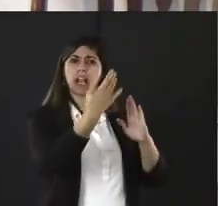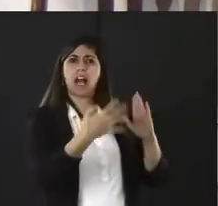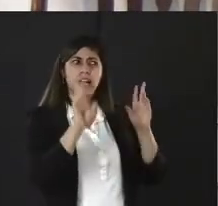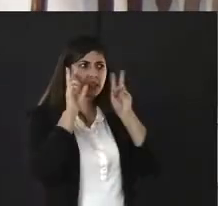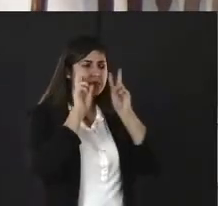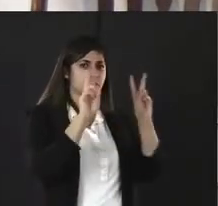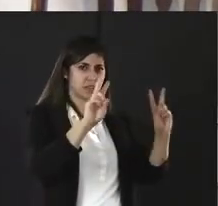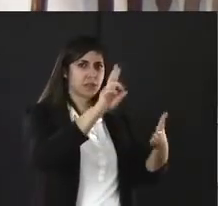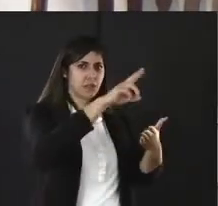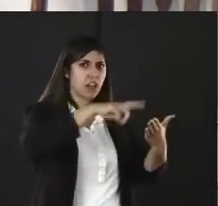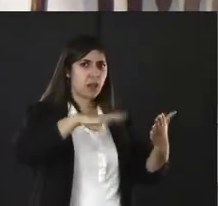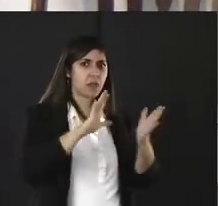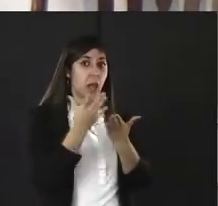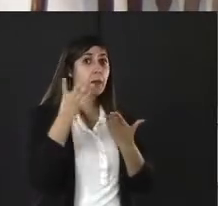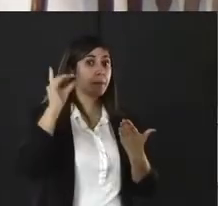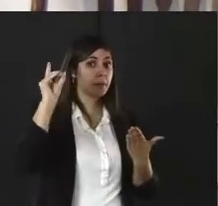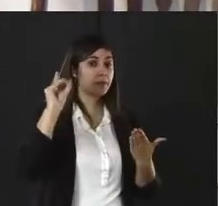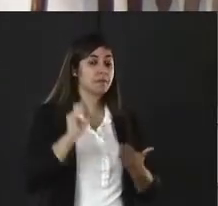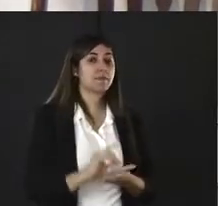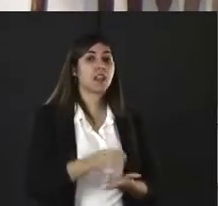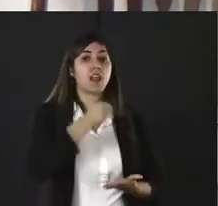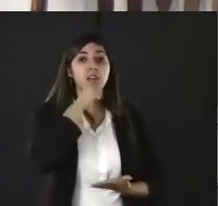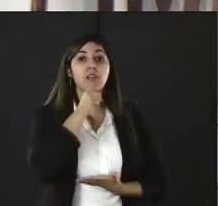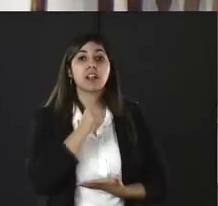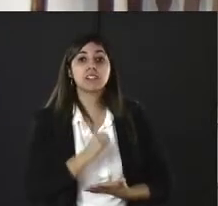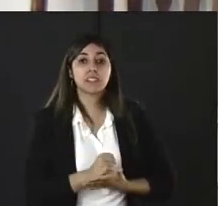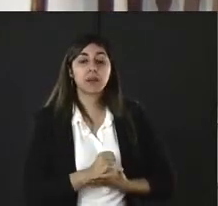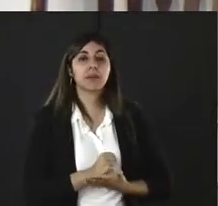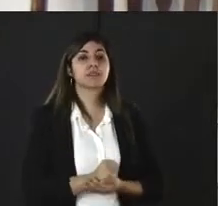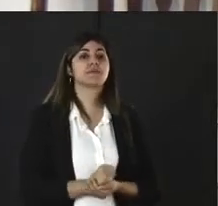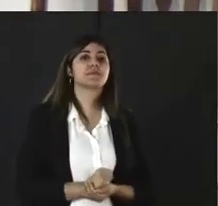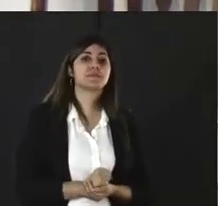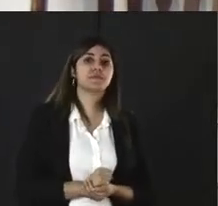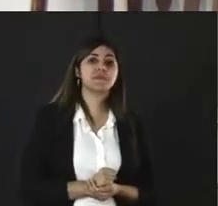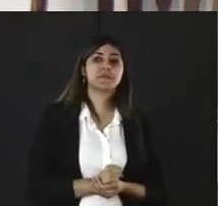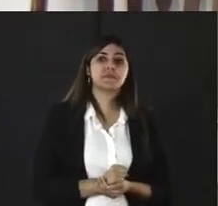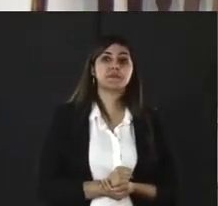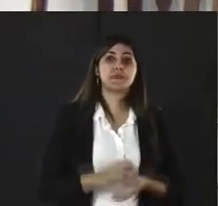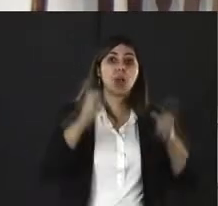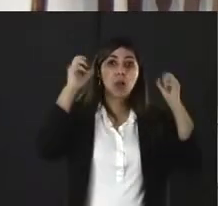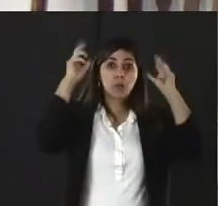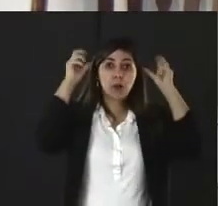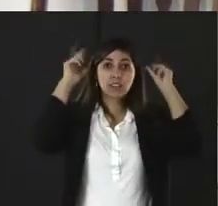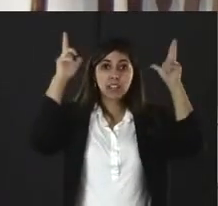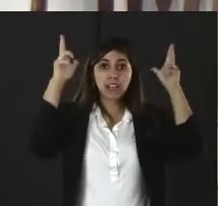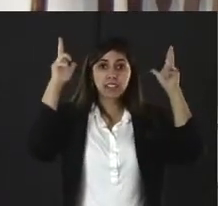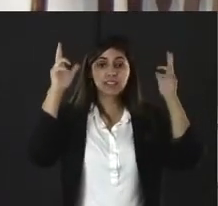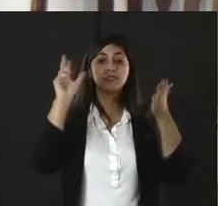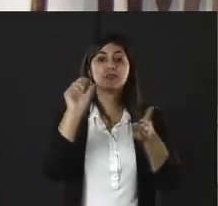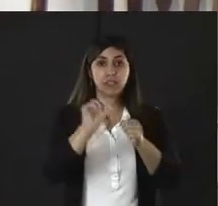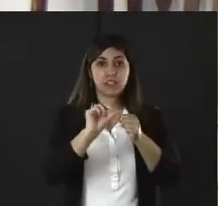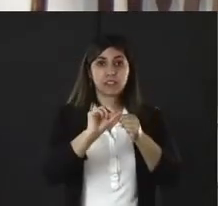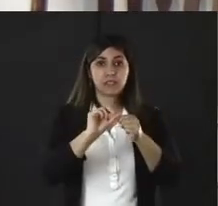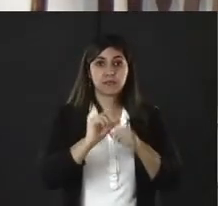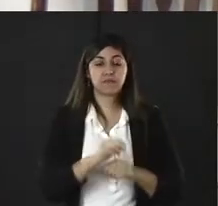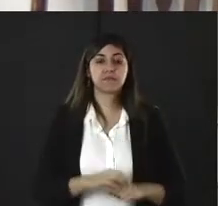notícias está lá no antigo testamento é um sinal que moisés praticou